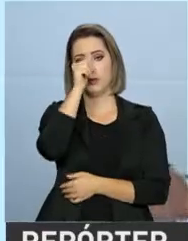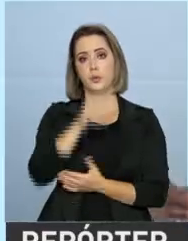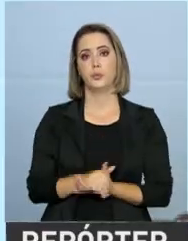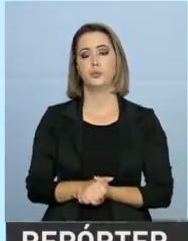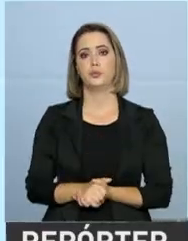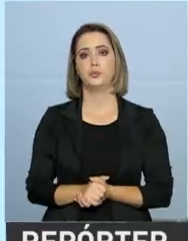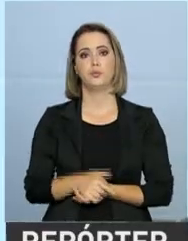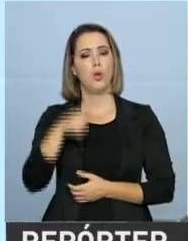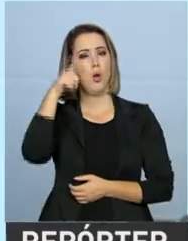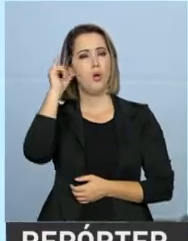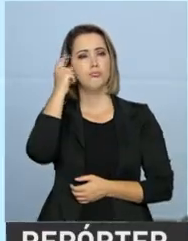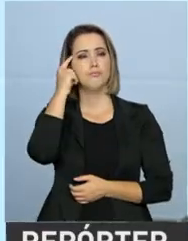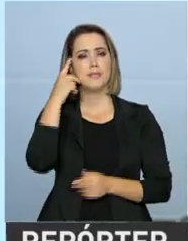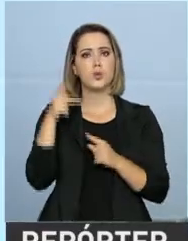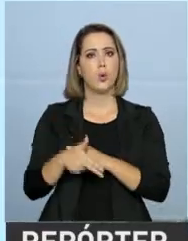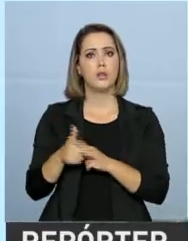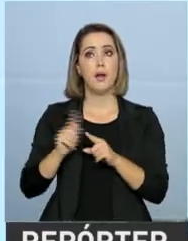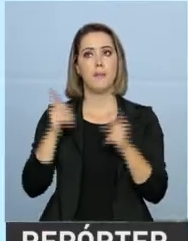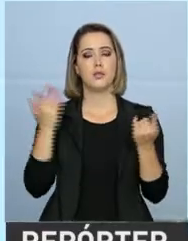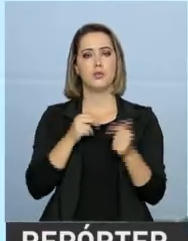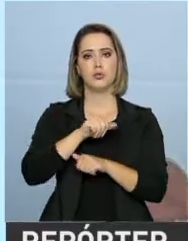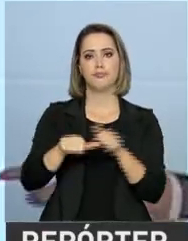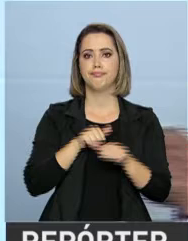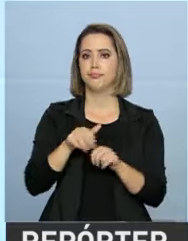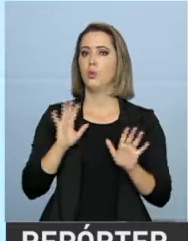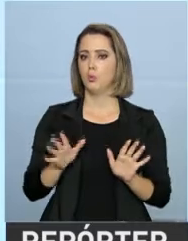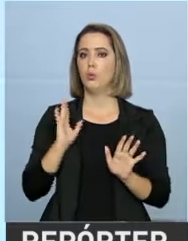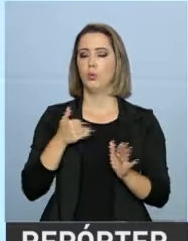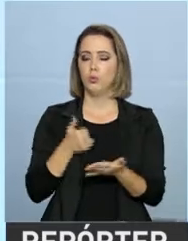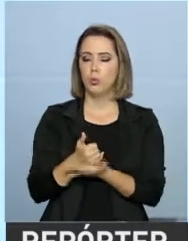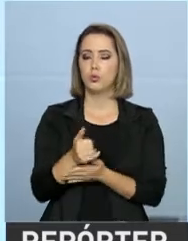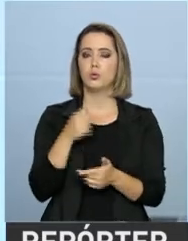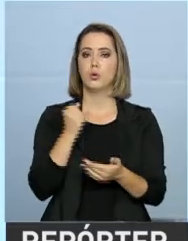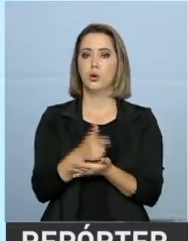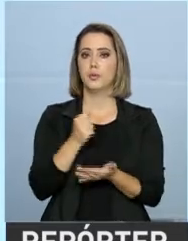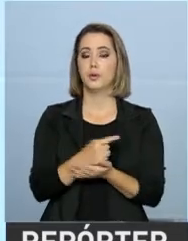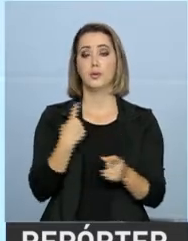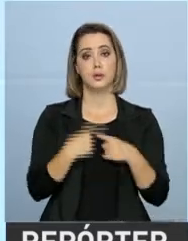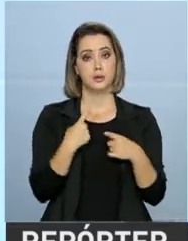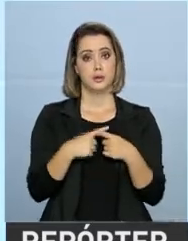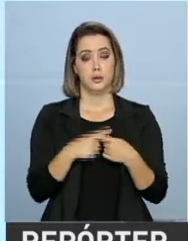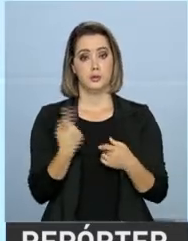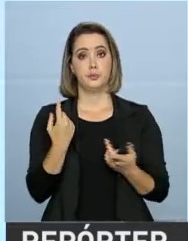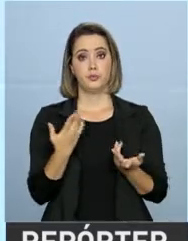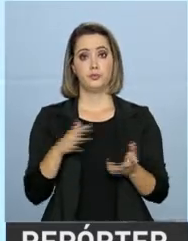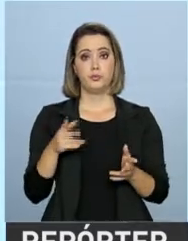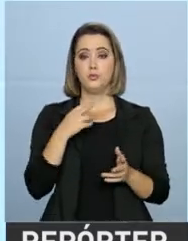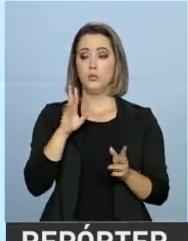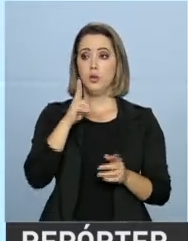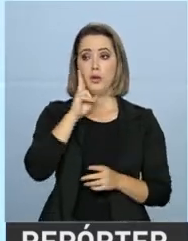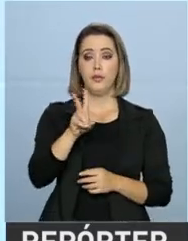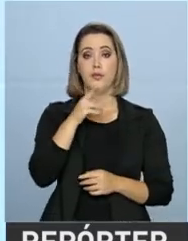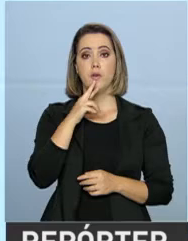havia pensado suspender e hoje eliminou a suspensão. Exata e precisamente, penso eu, em função da pronta